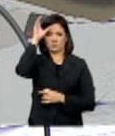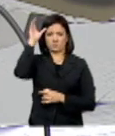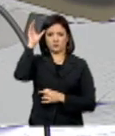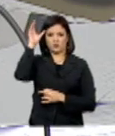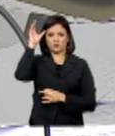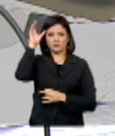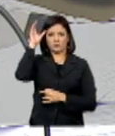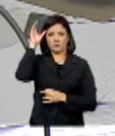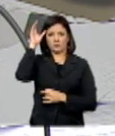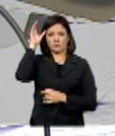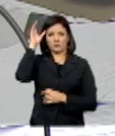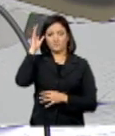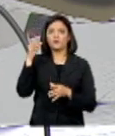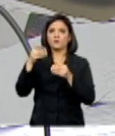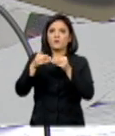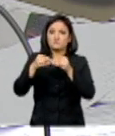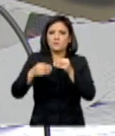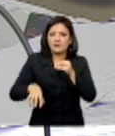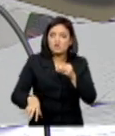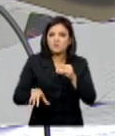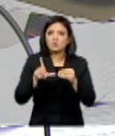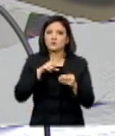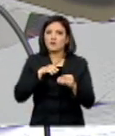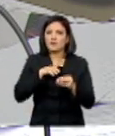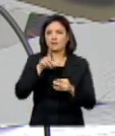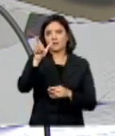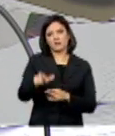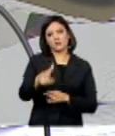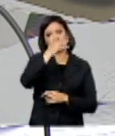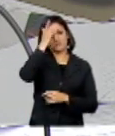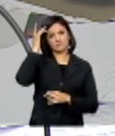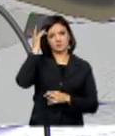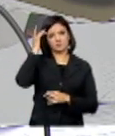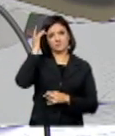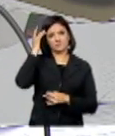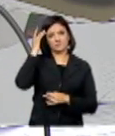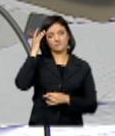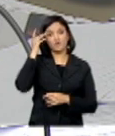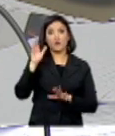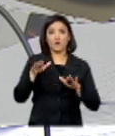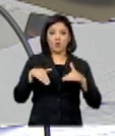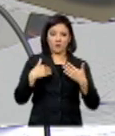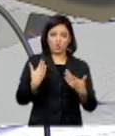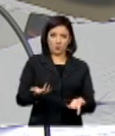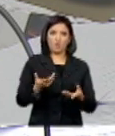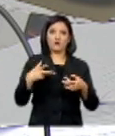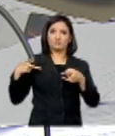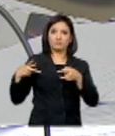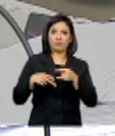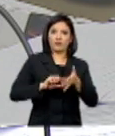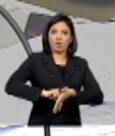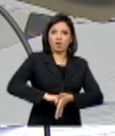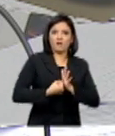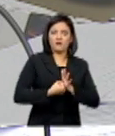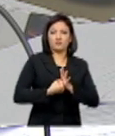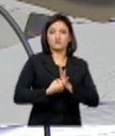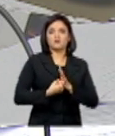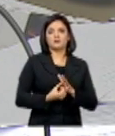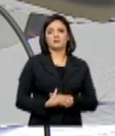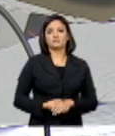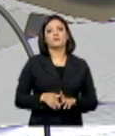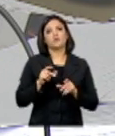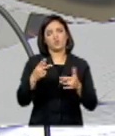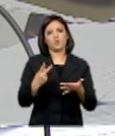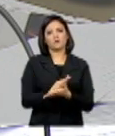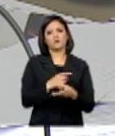causados ao consumidor é por esse desligamento como ocorreu é na áera de